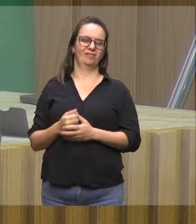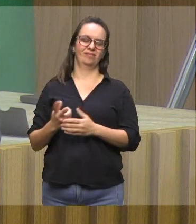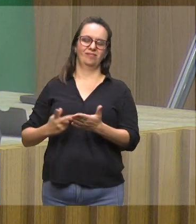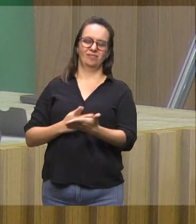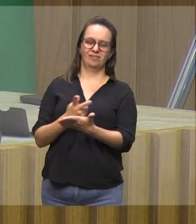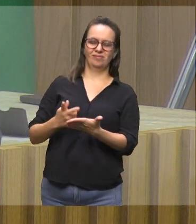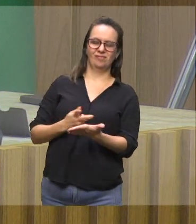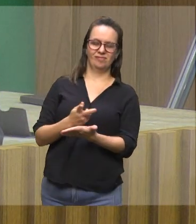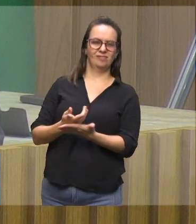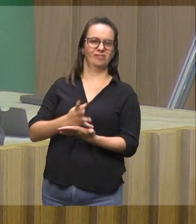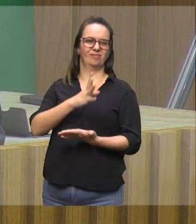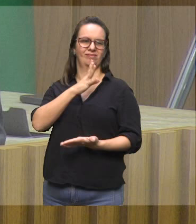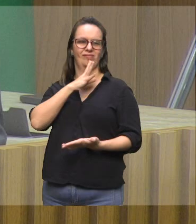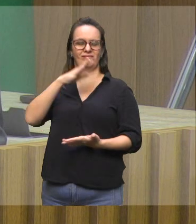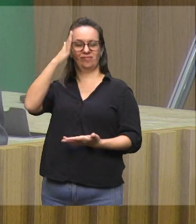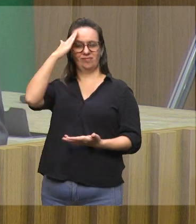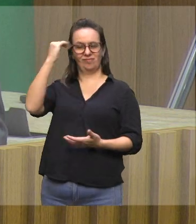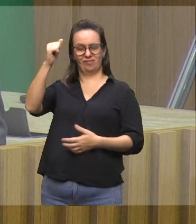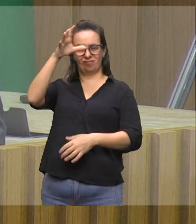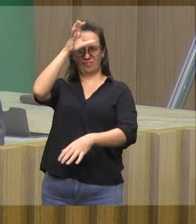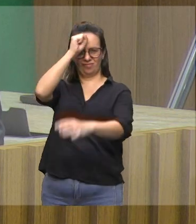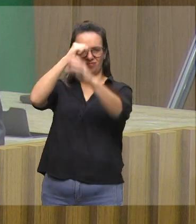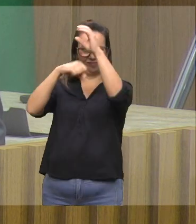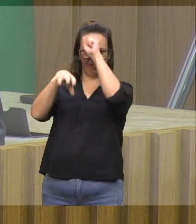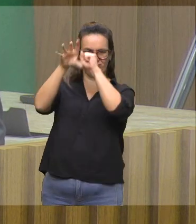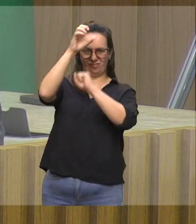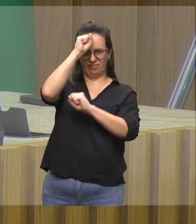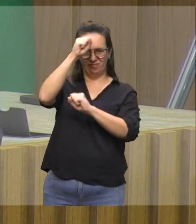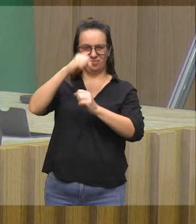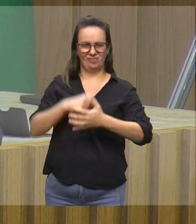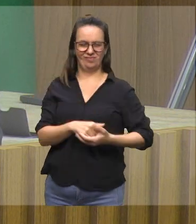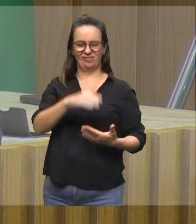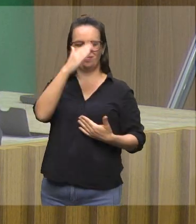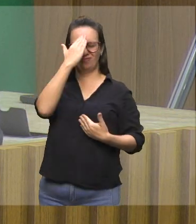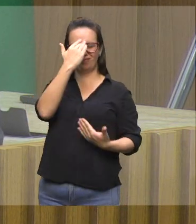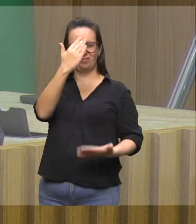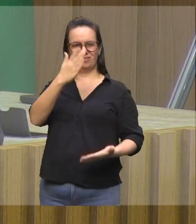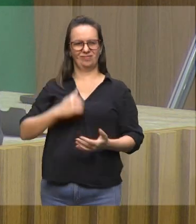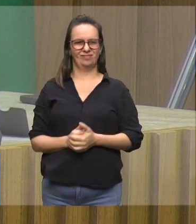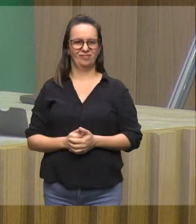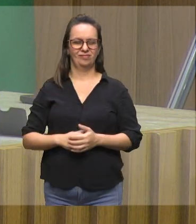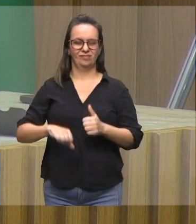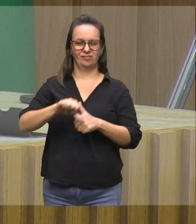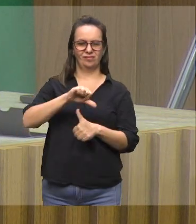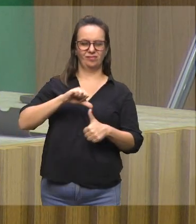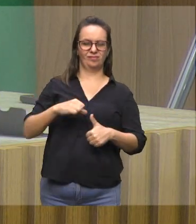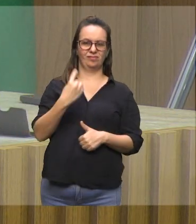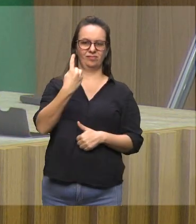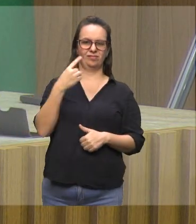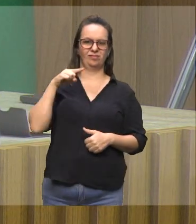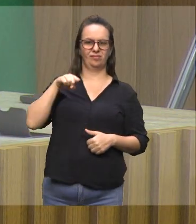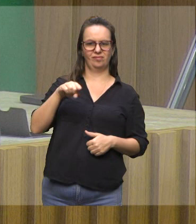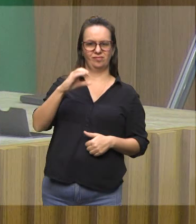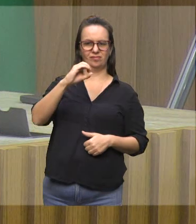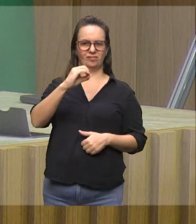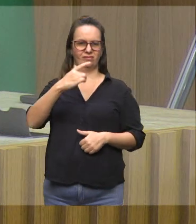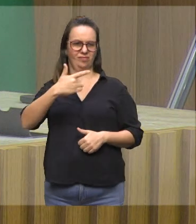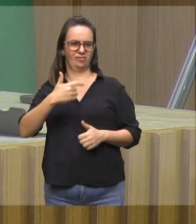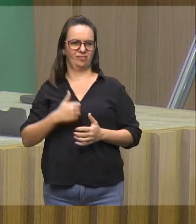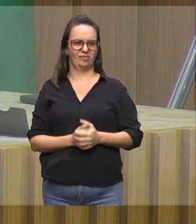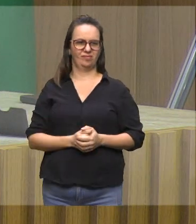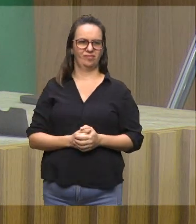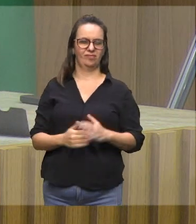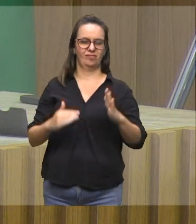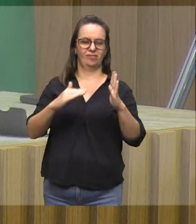estudo. Então, fico muito grato de saber que agora a gente vai conseguir elevar de 1,2% da receita corrente líquida para